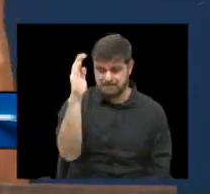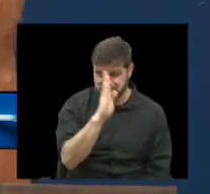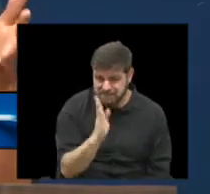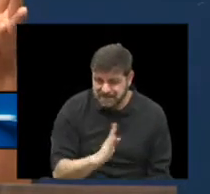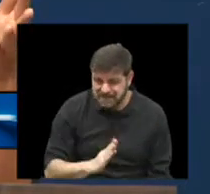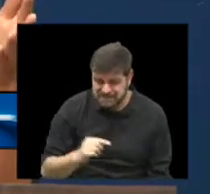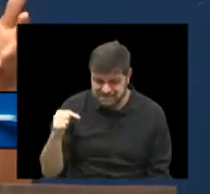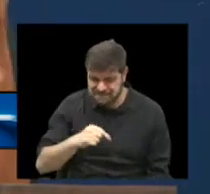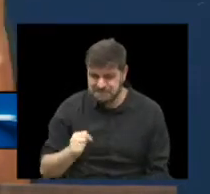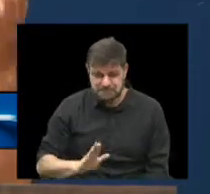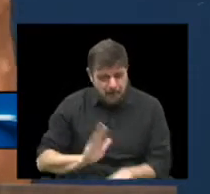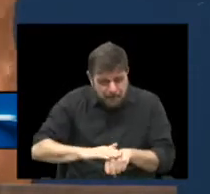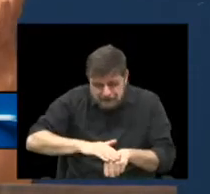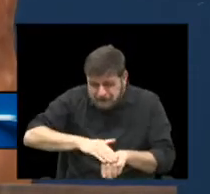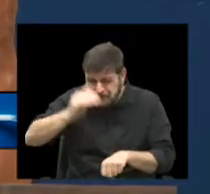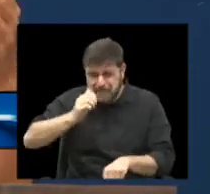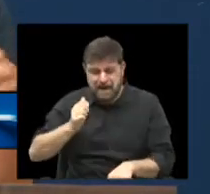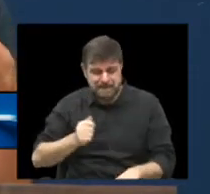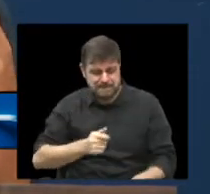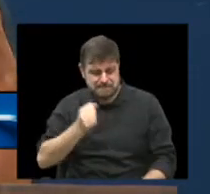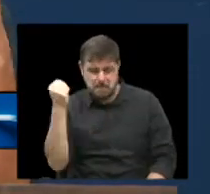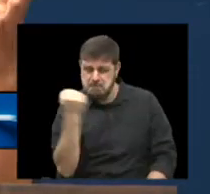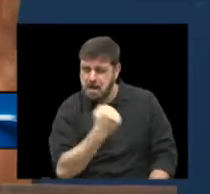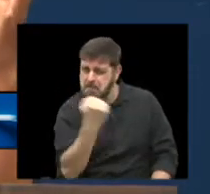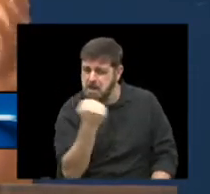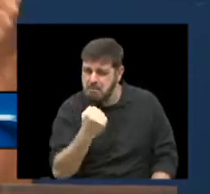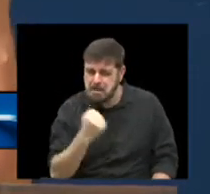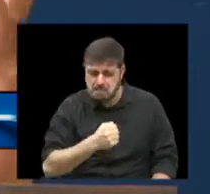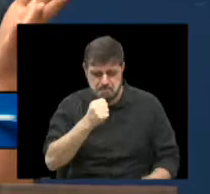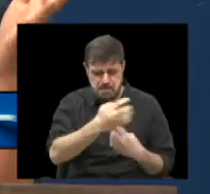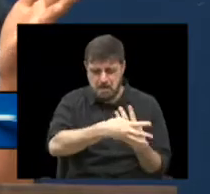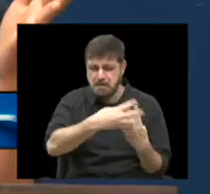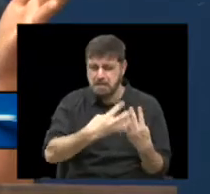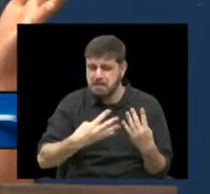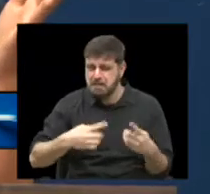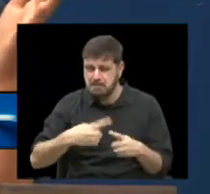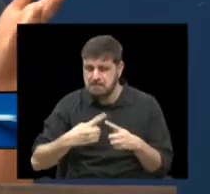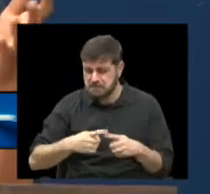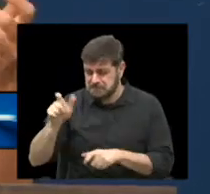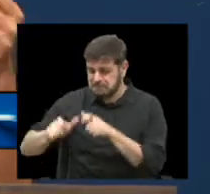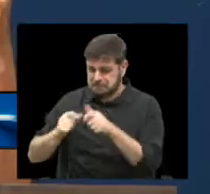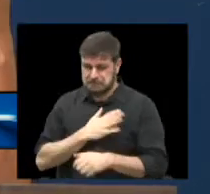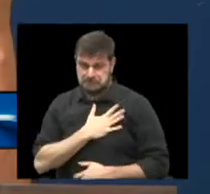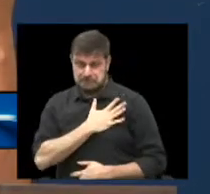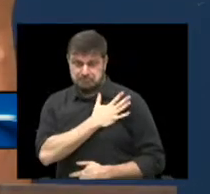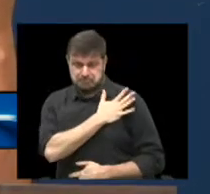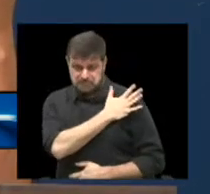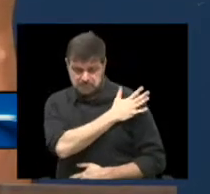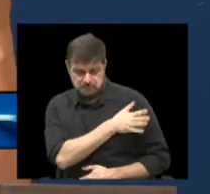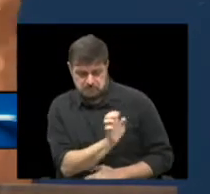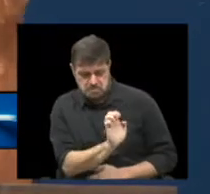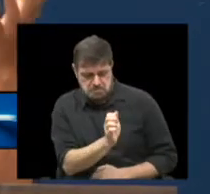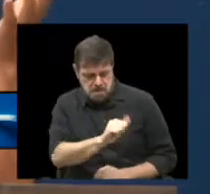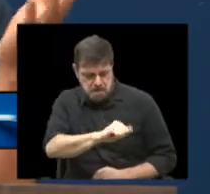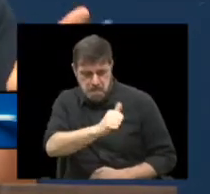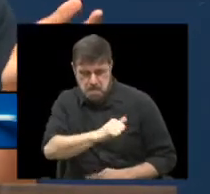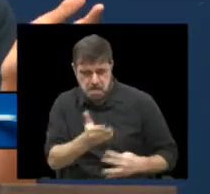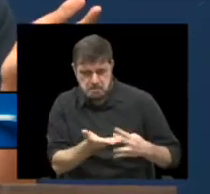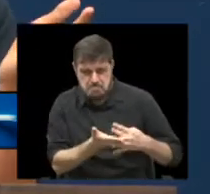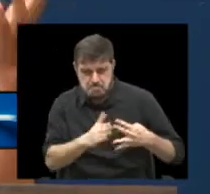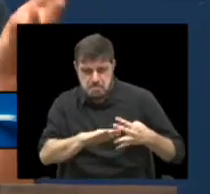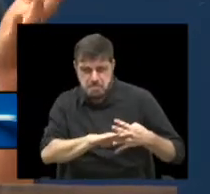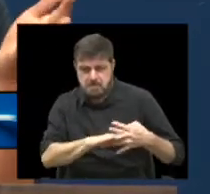mais se mata LGBT, que mais se mata por homofobia. Eu gostaria de divulgar aqui